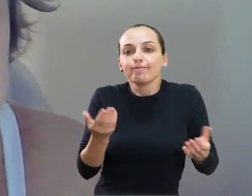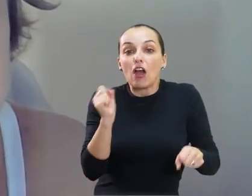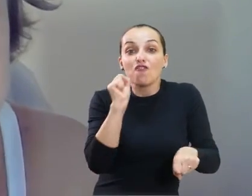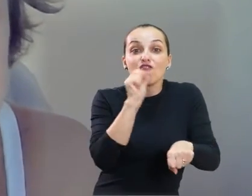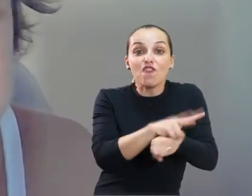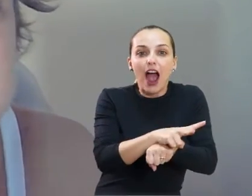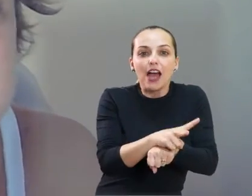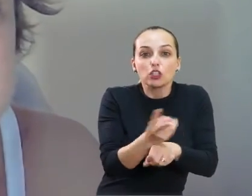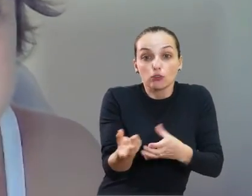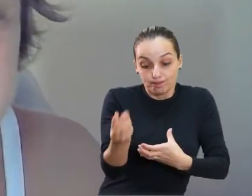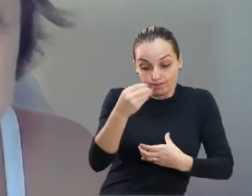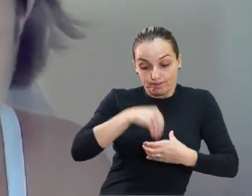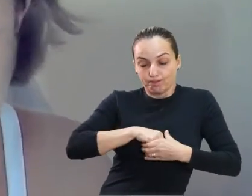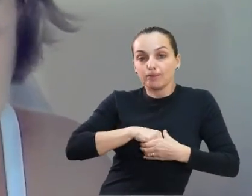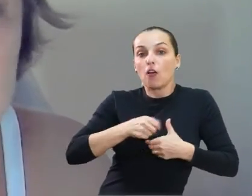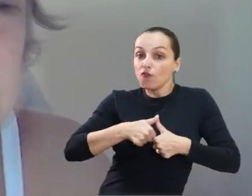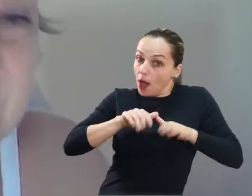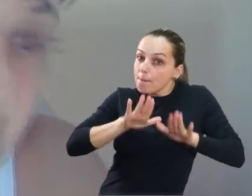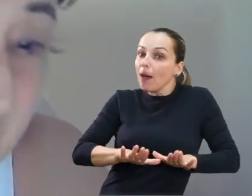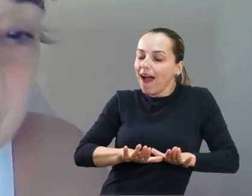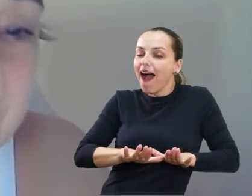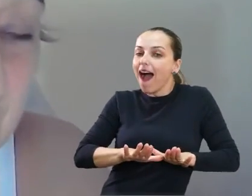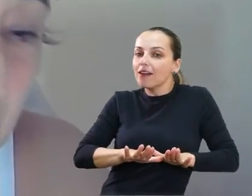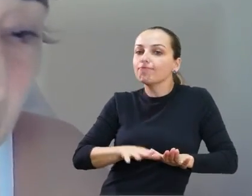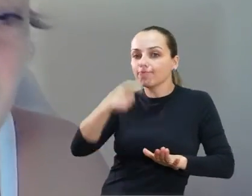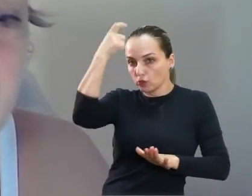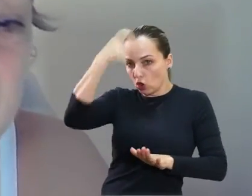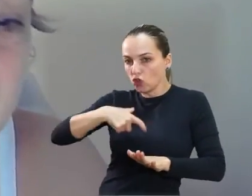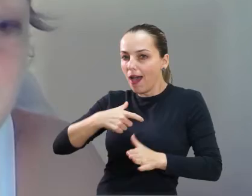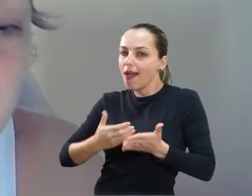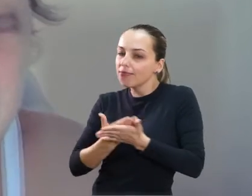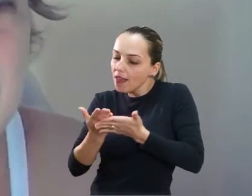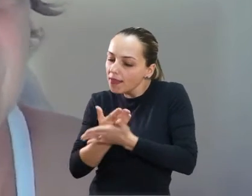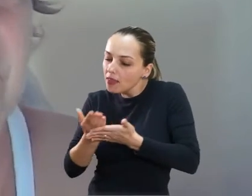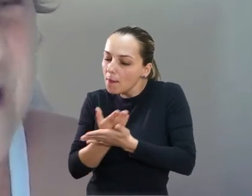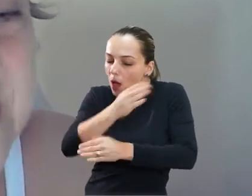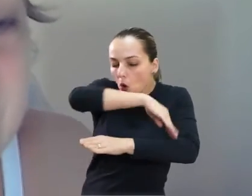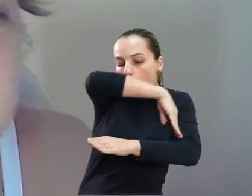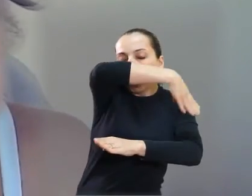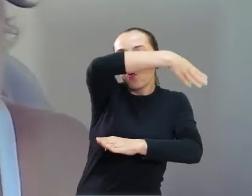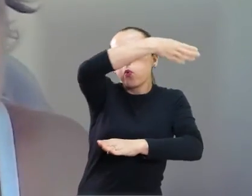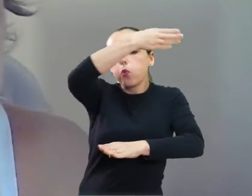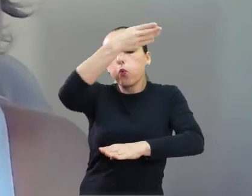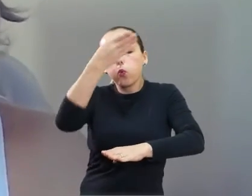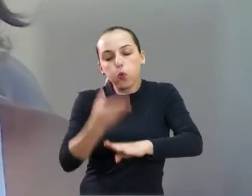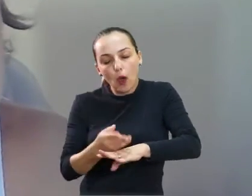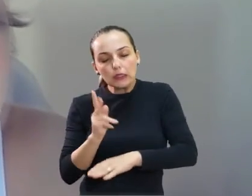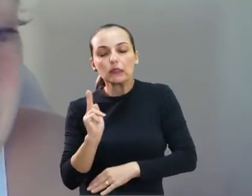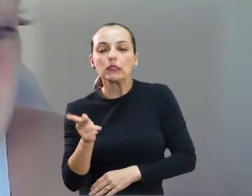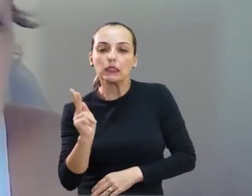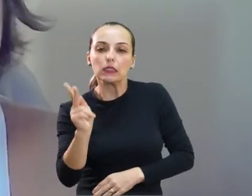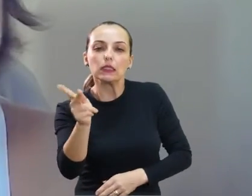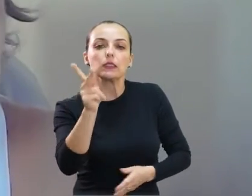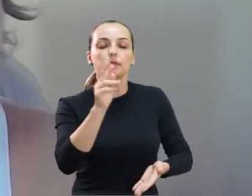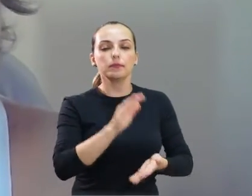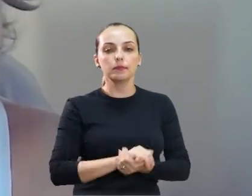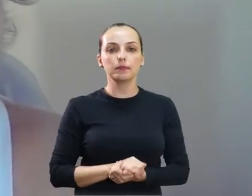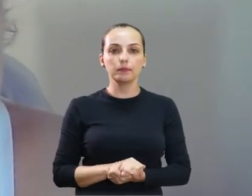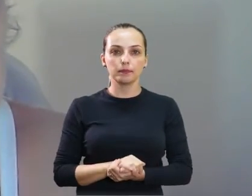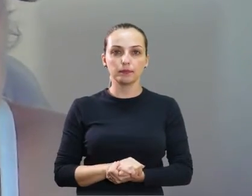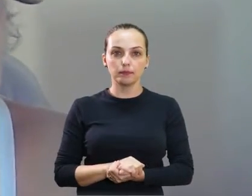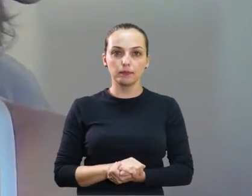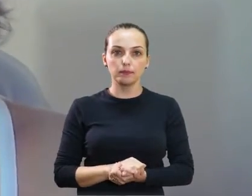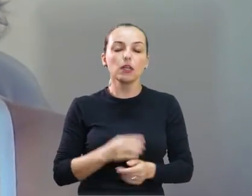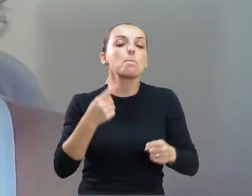uma relação de amizade, de amor, convívio do HIV, fazendo seu tratamento sempre, não